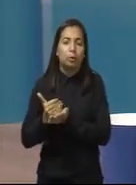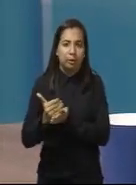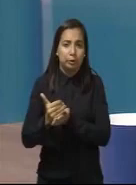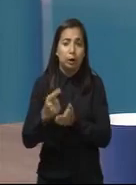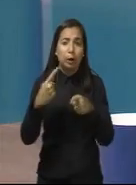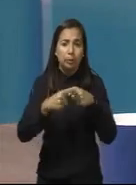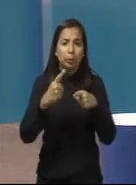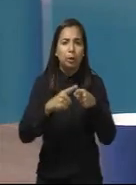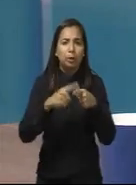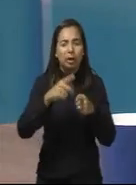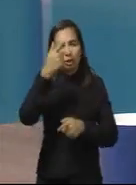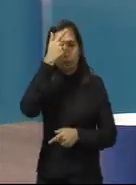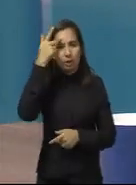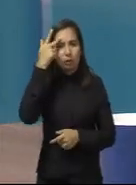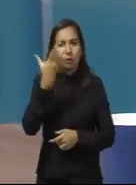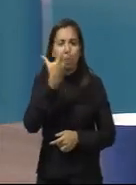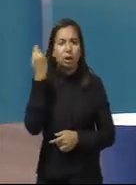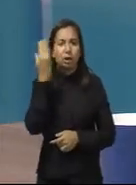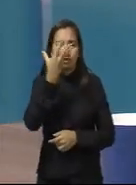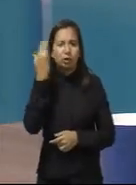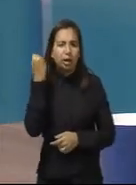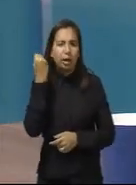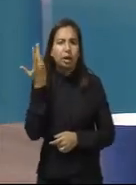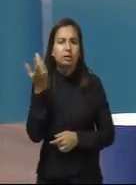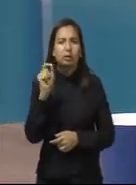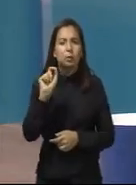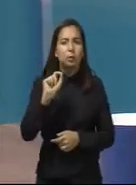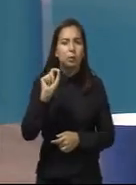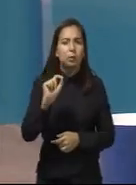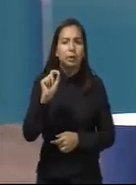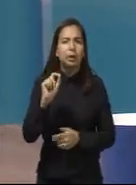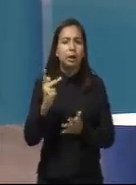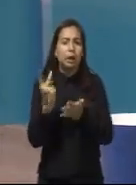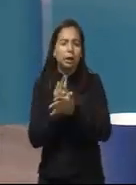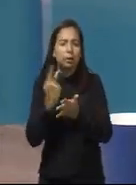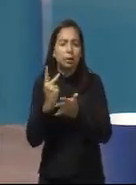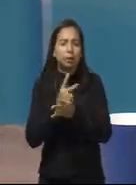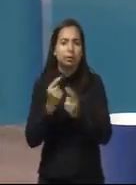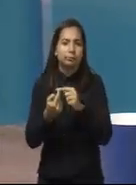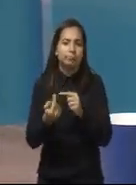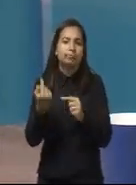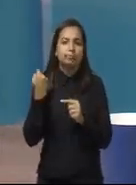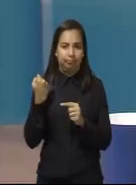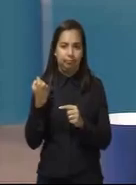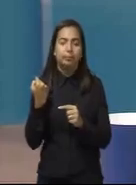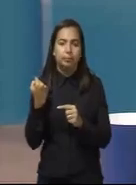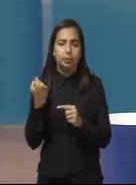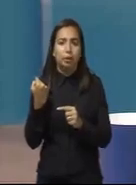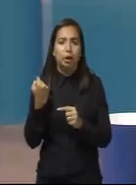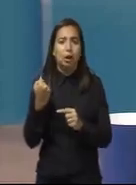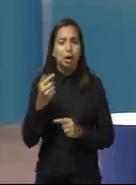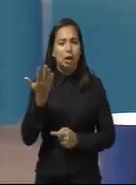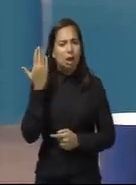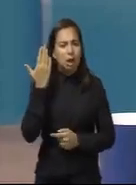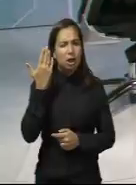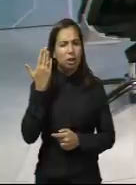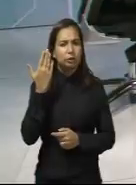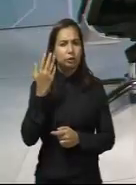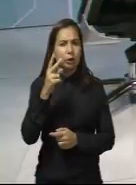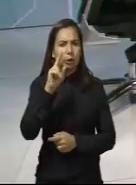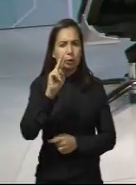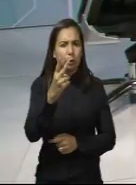certas coisas, do simbolismo de certas coisas que são feitas, mas quando a gasolina subiu a